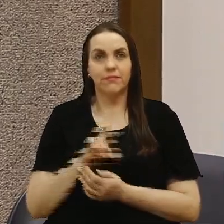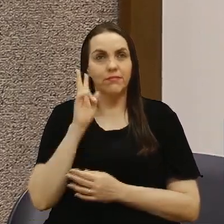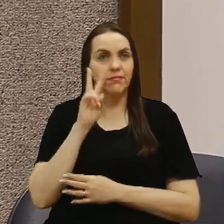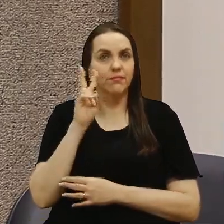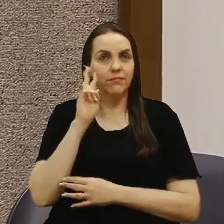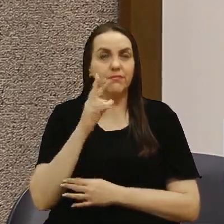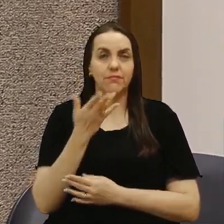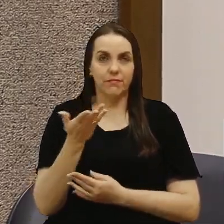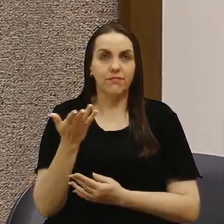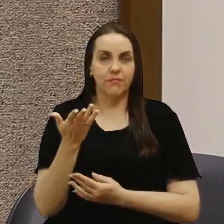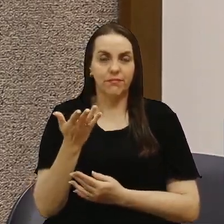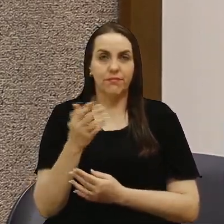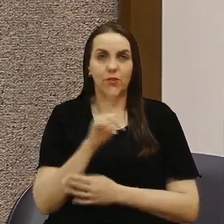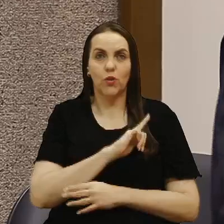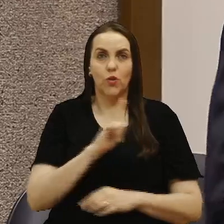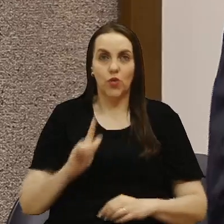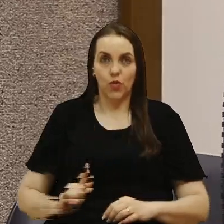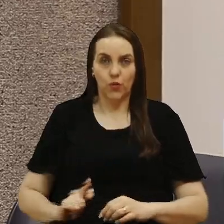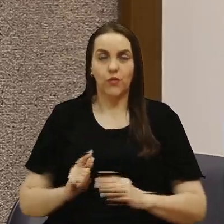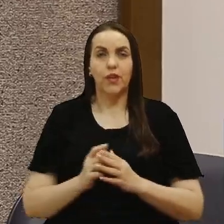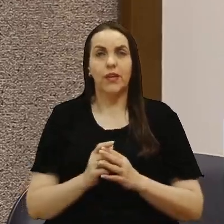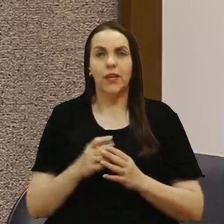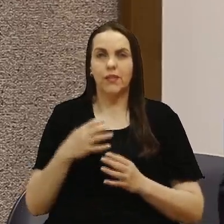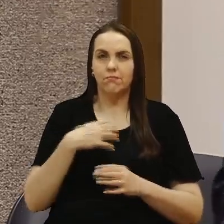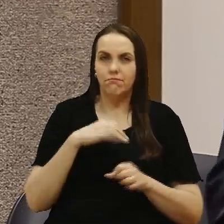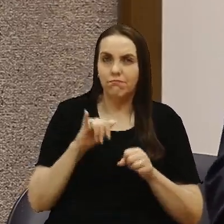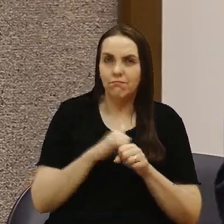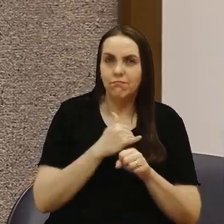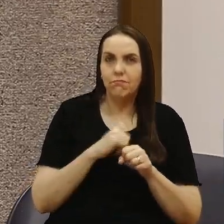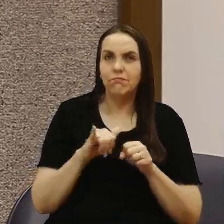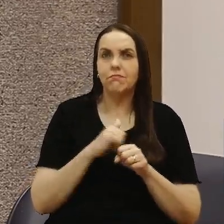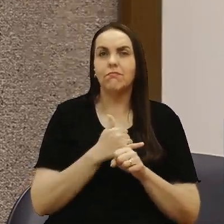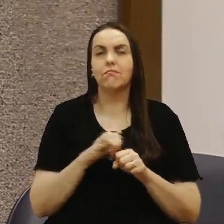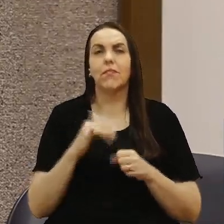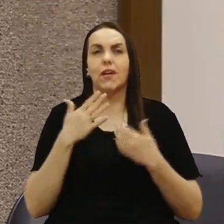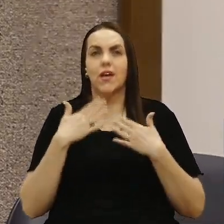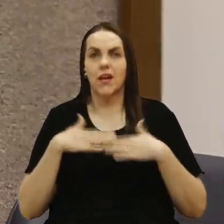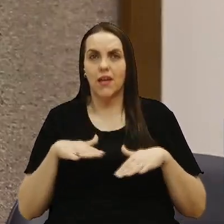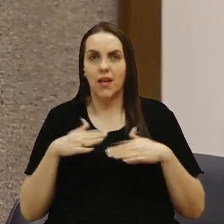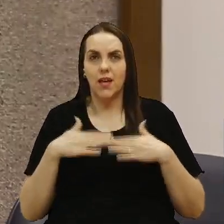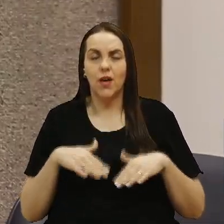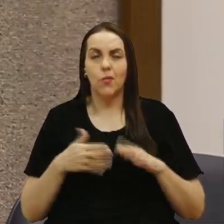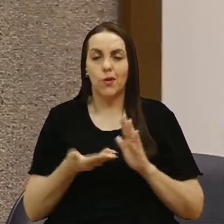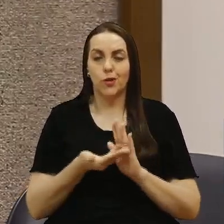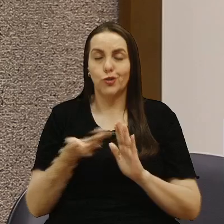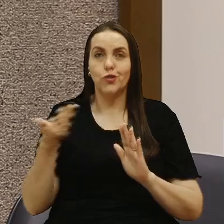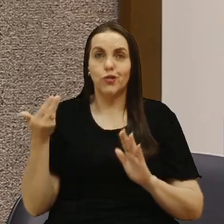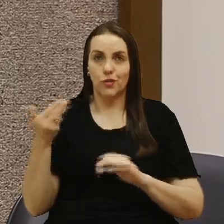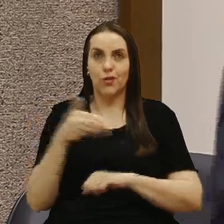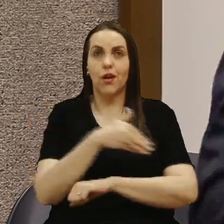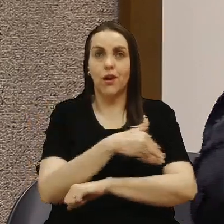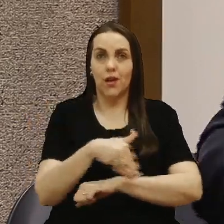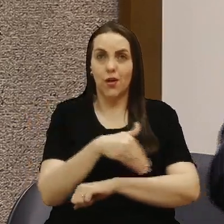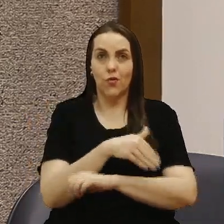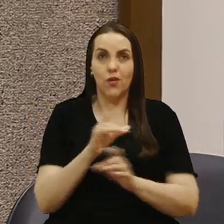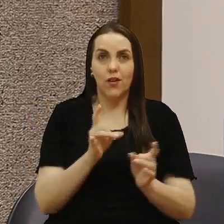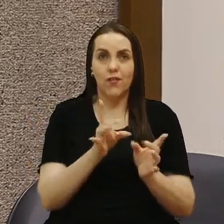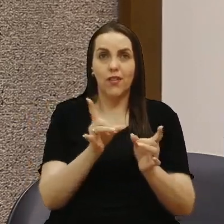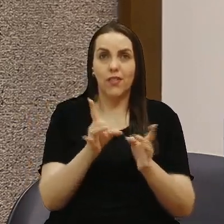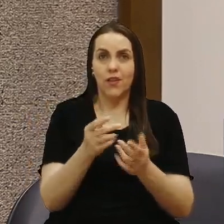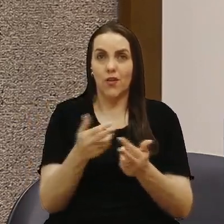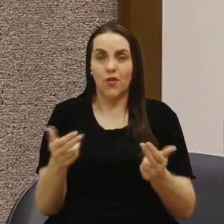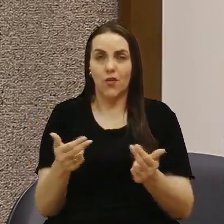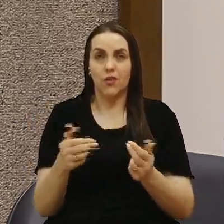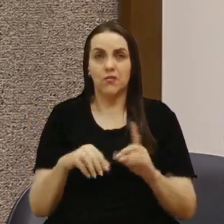lembro do governo que com jeito, com calma, retirou os ambulantes, deu dignidade para eles venderem num lugar coberto,